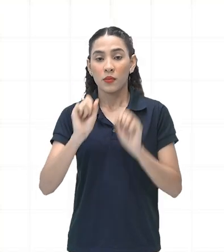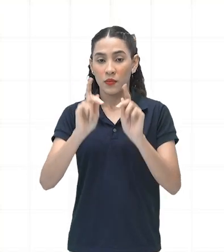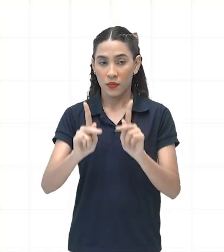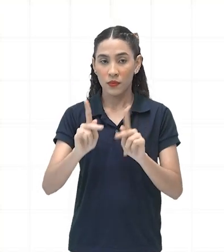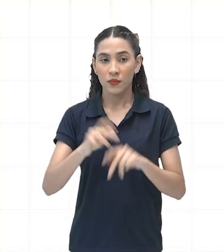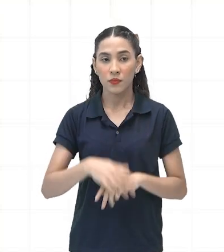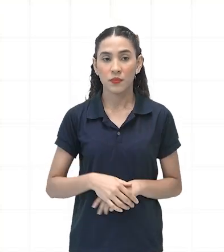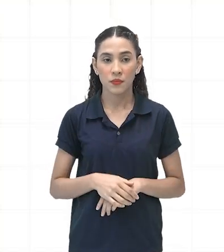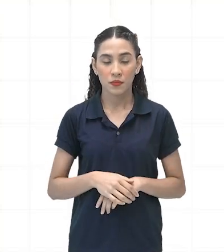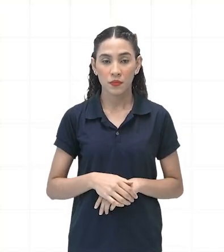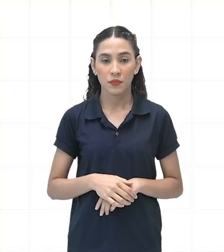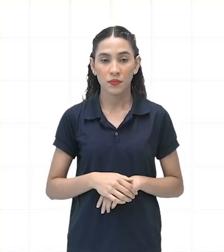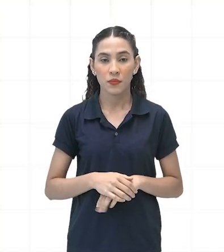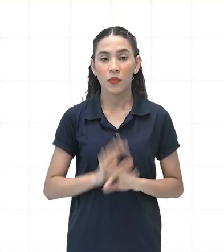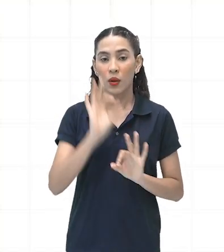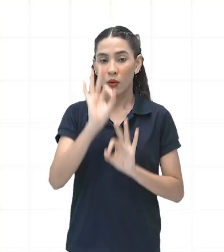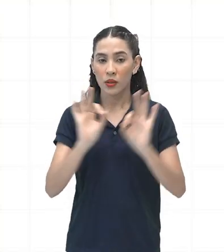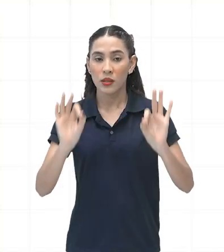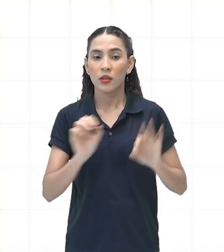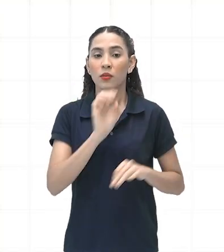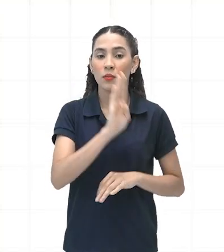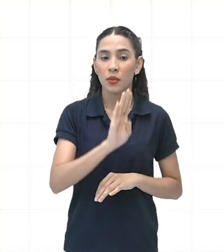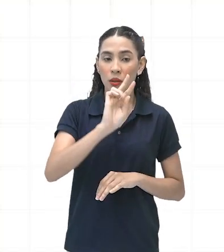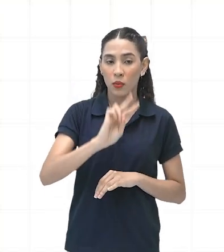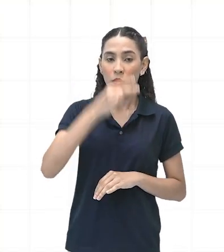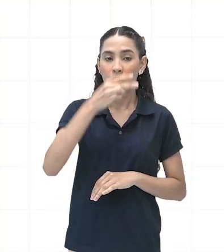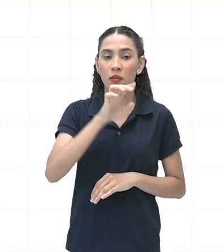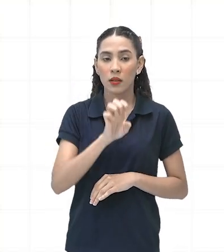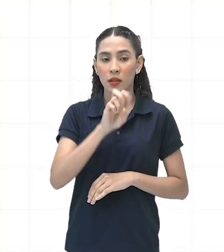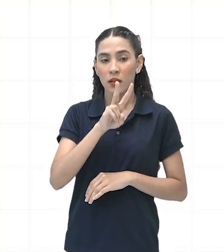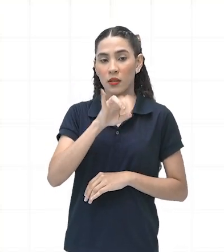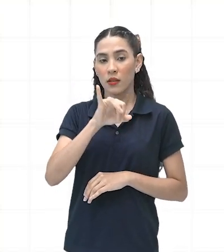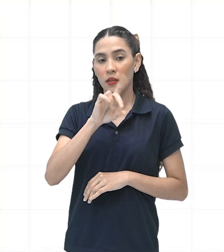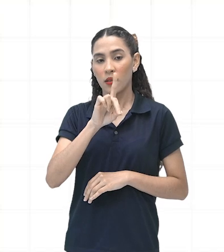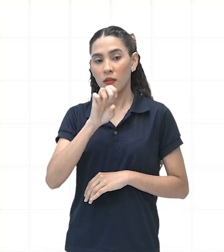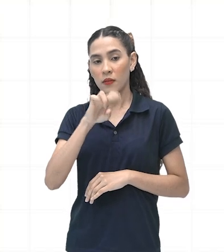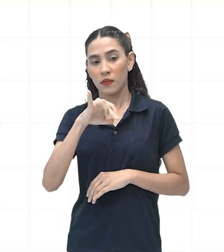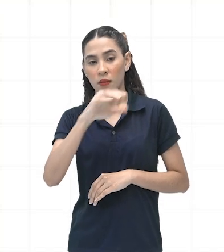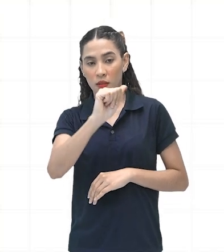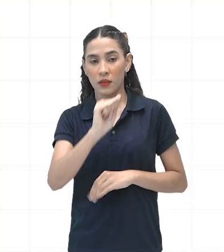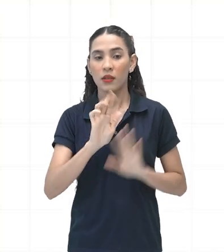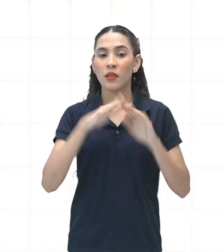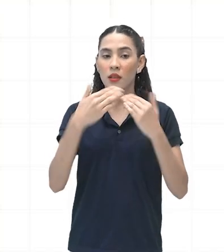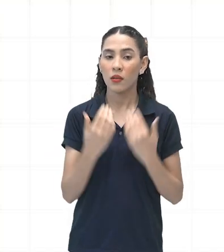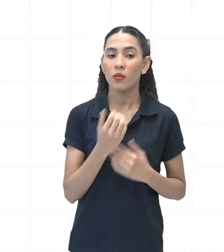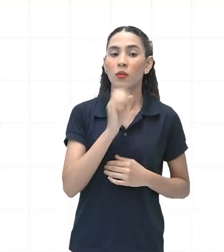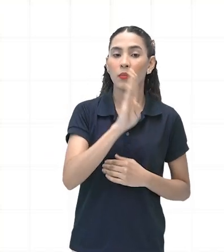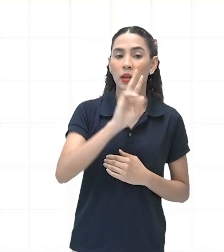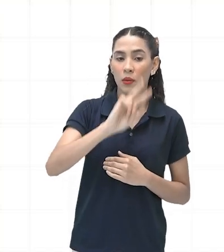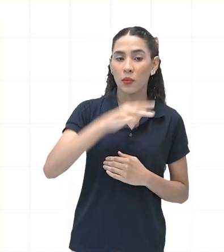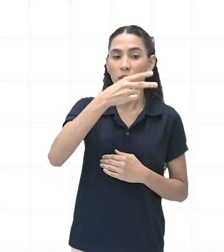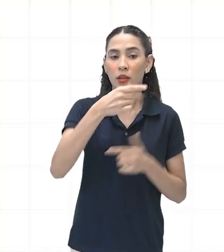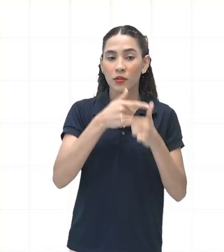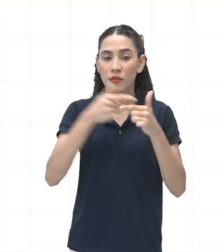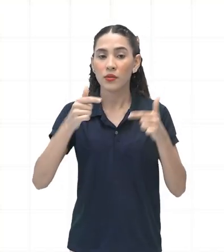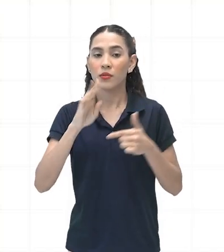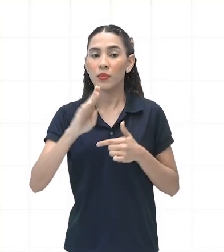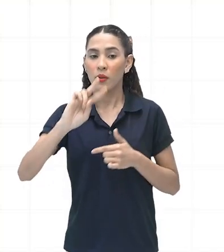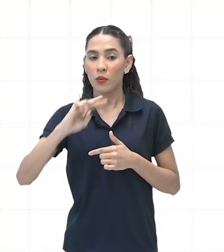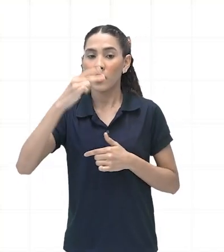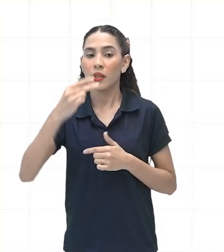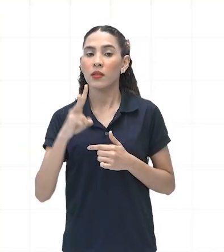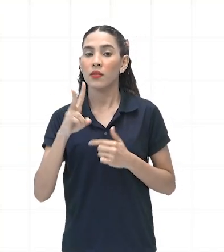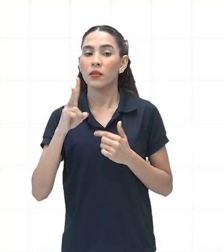certo? Colocando b ao quadrado em evidência, então, b ao quadrado dividido por b ao quadrado, nós temos